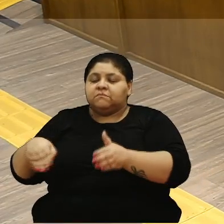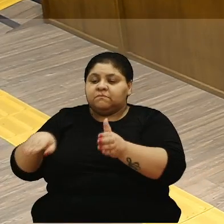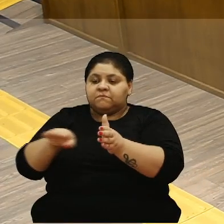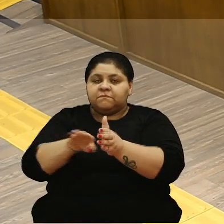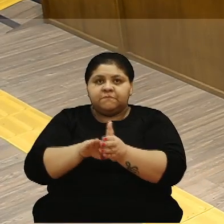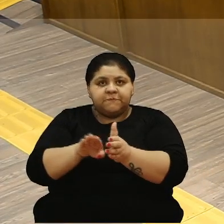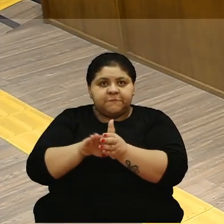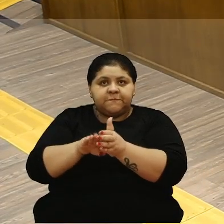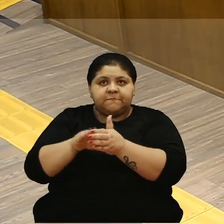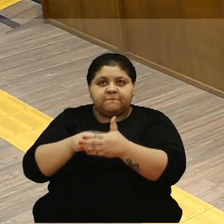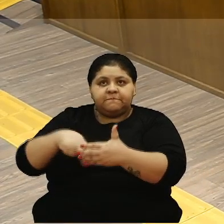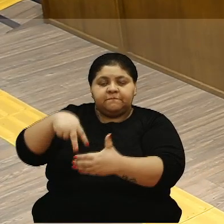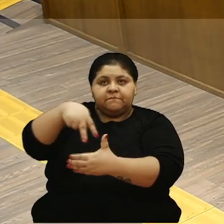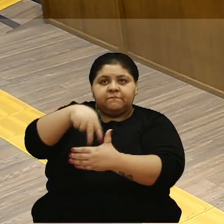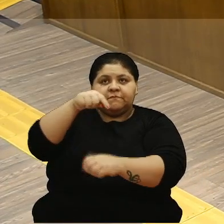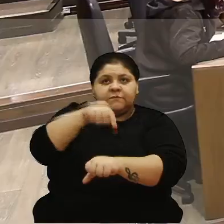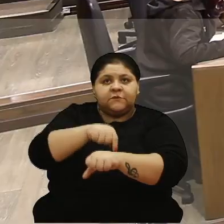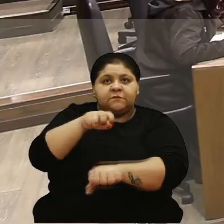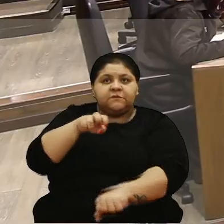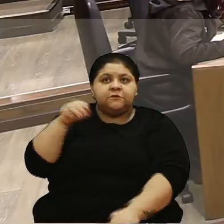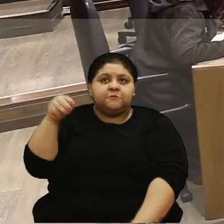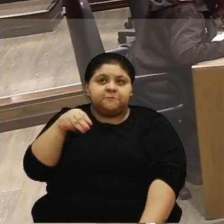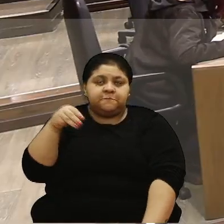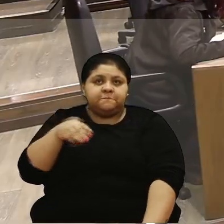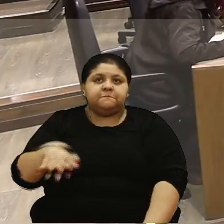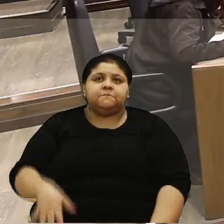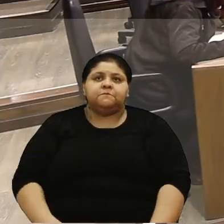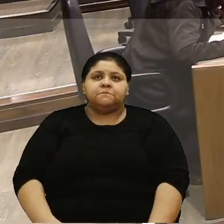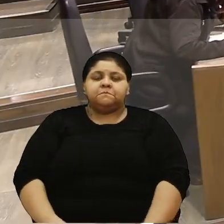para a manifestação pelo tempo de 5 minutos.